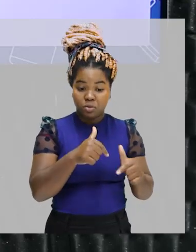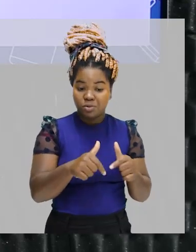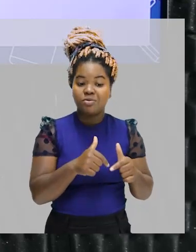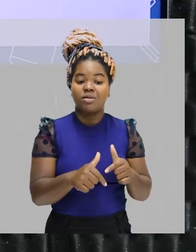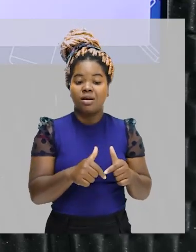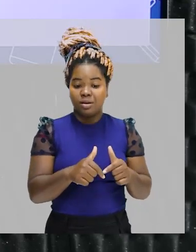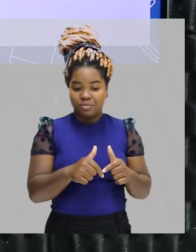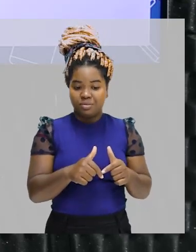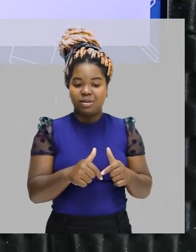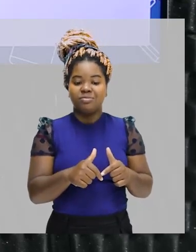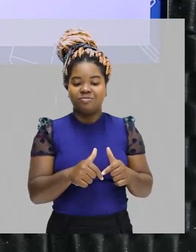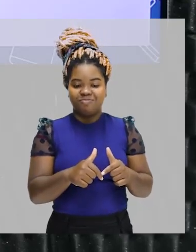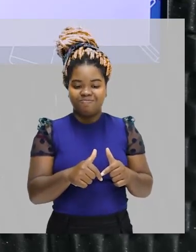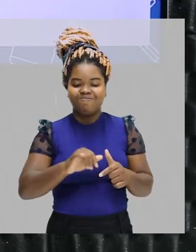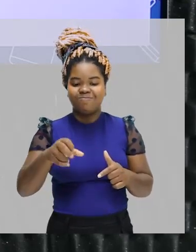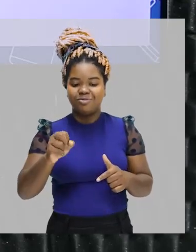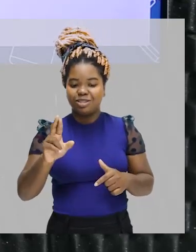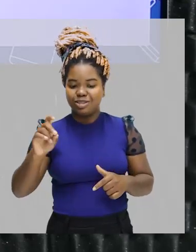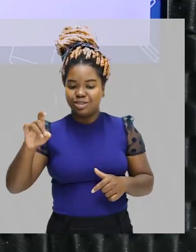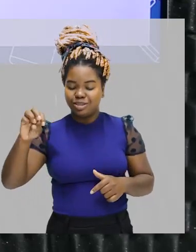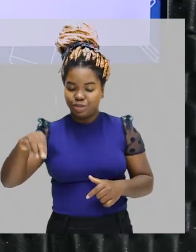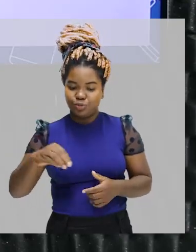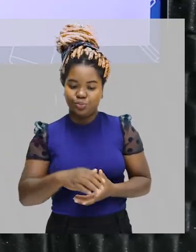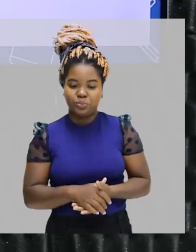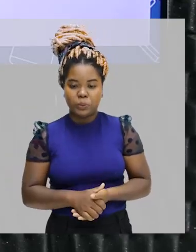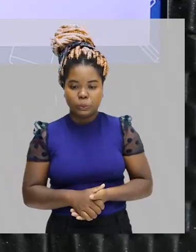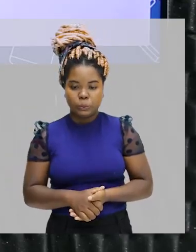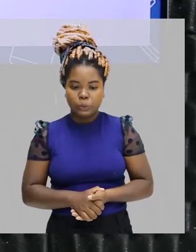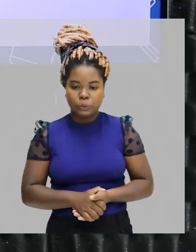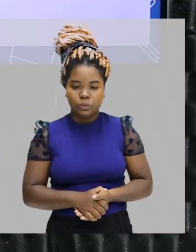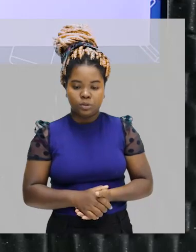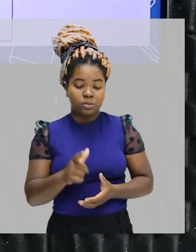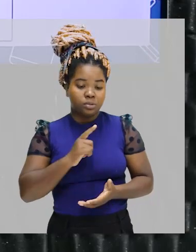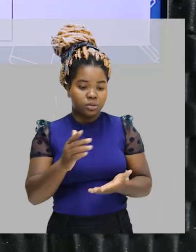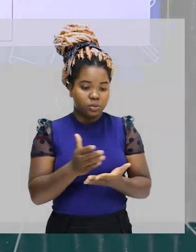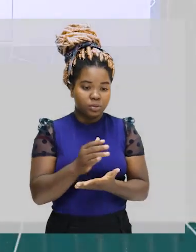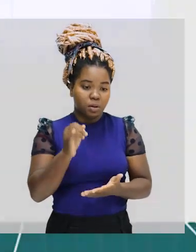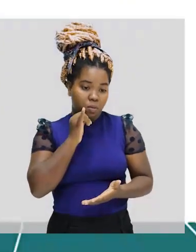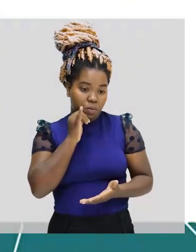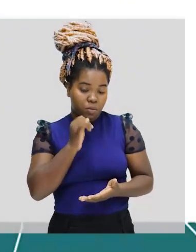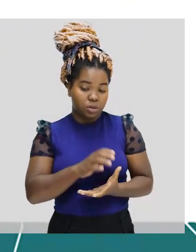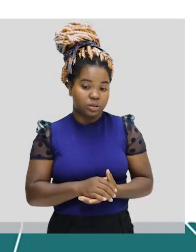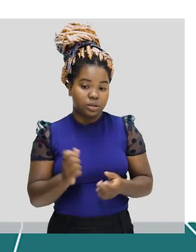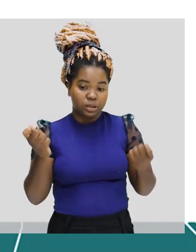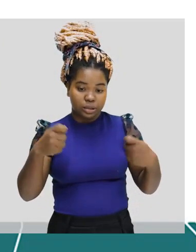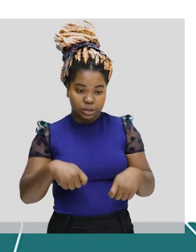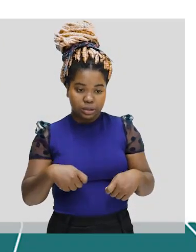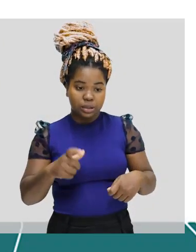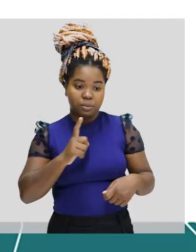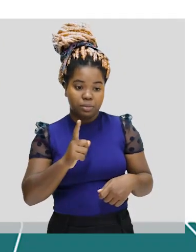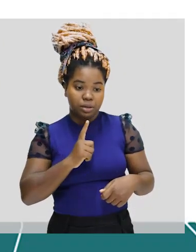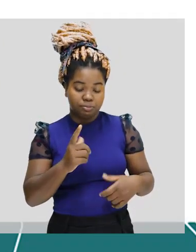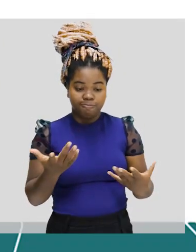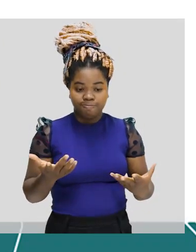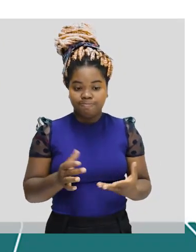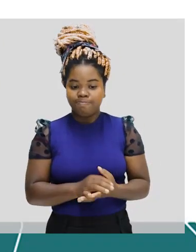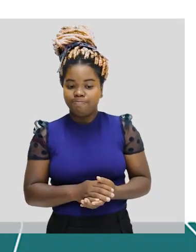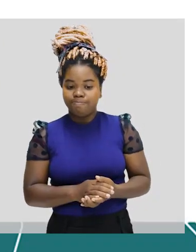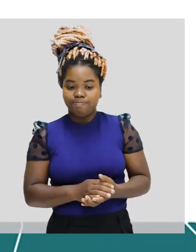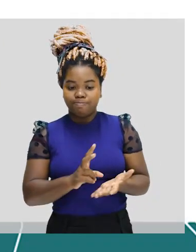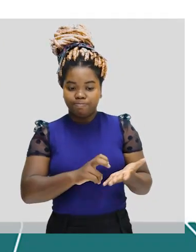Eu tenho um trabalho para fazer no jardim. Tá? Então, são alguns exemplos em que nós podemos aplicar